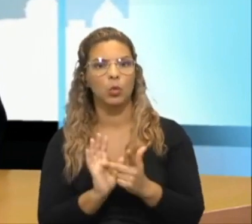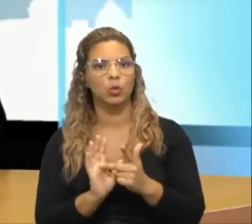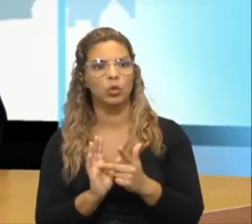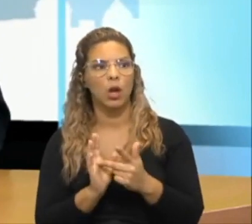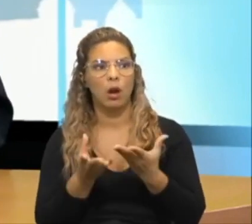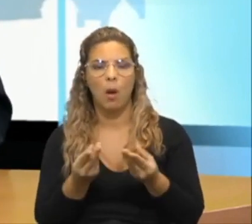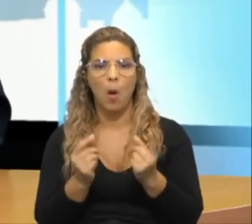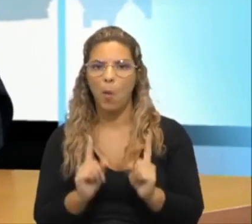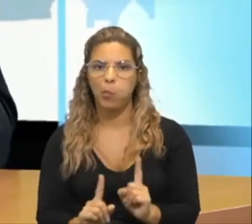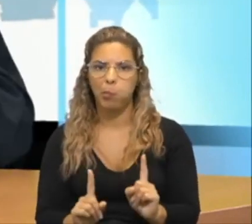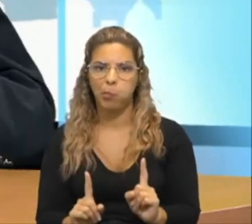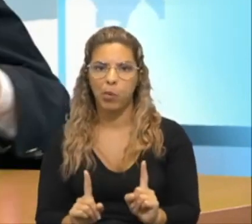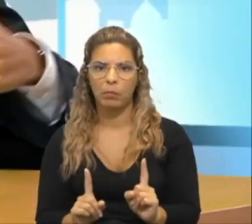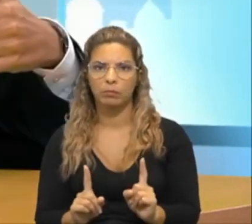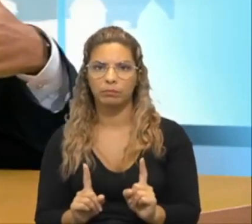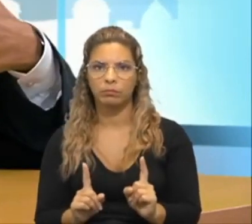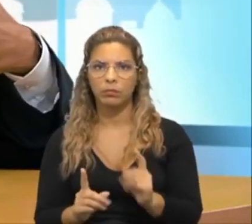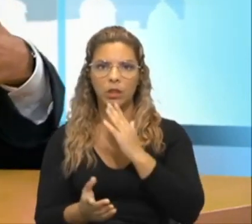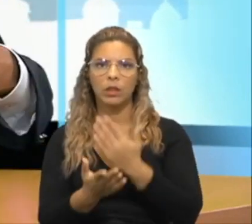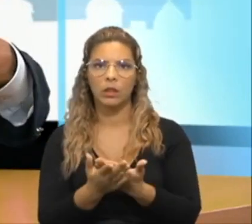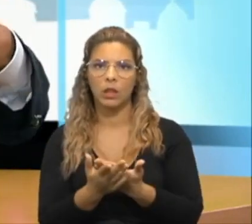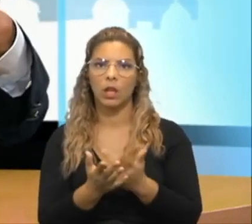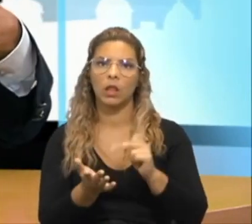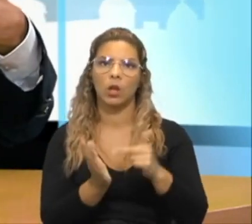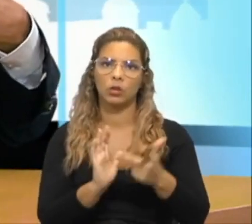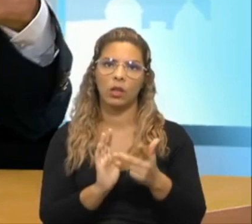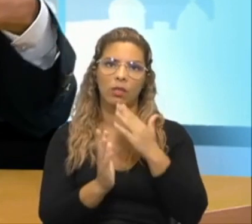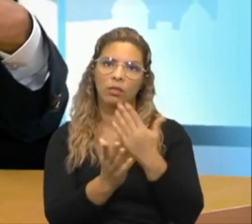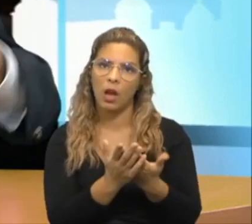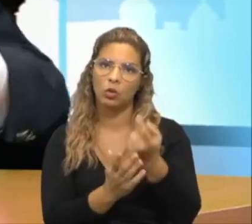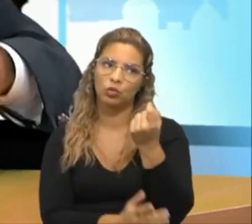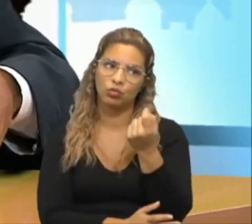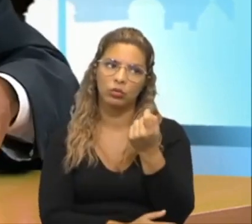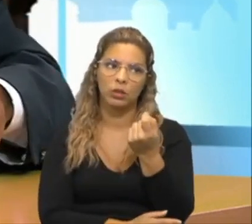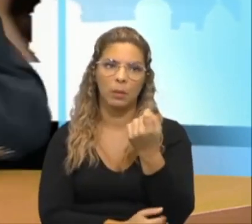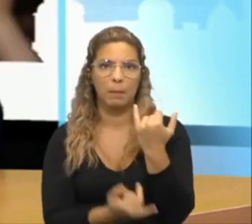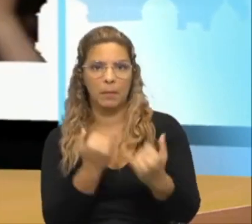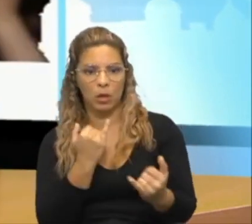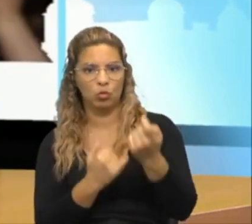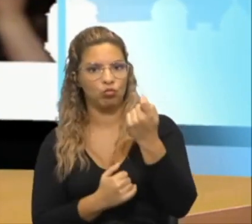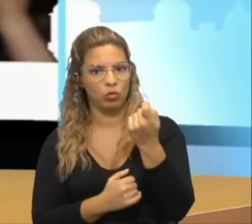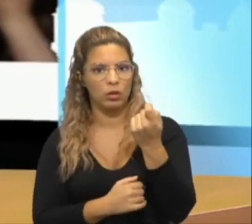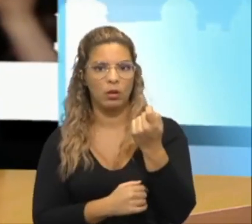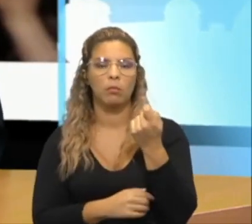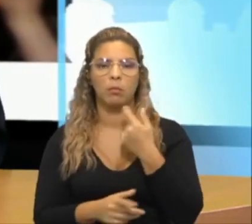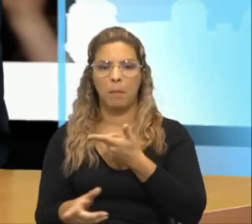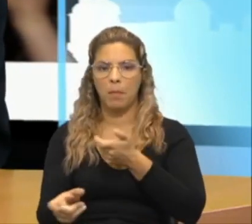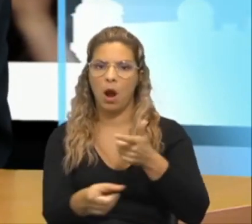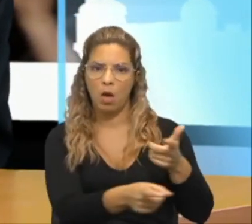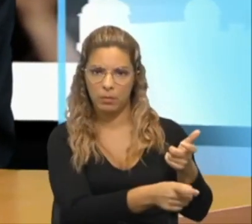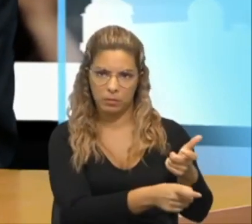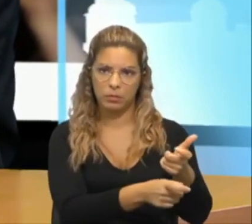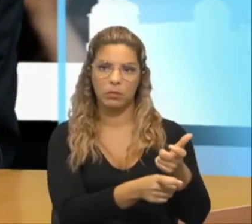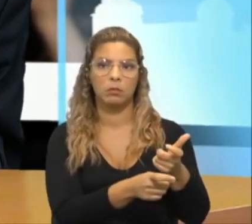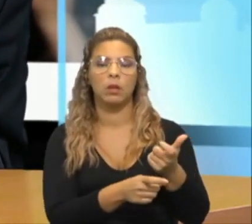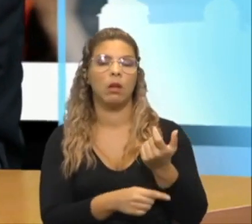de reconhecer, a tecnologia não respondeu, aliás, a tecnologia até pode tornar-se um potenciador do perigo das armas, da morte das armas, e que se